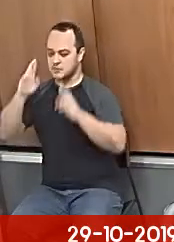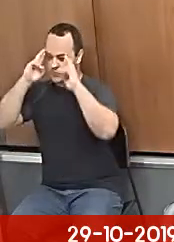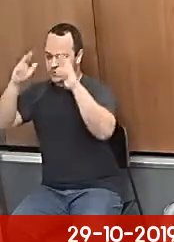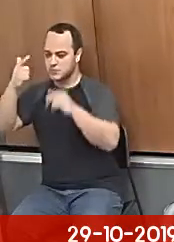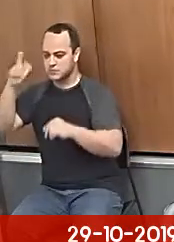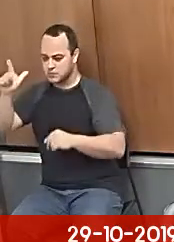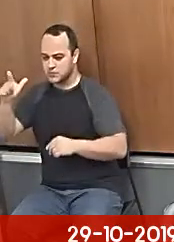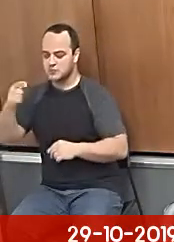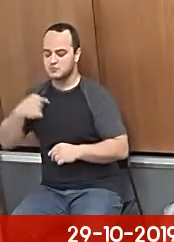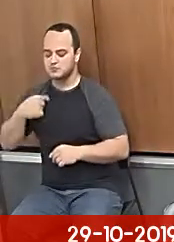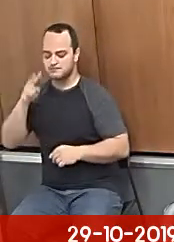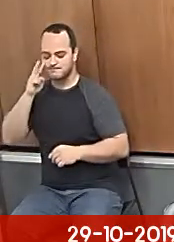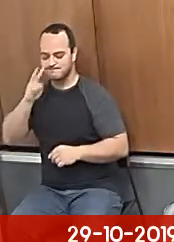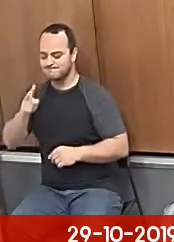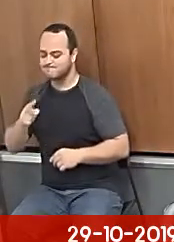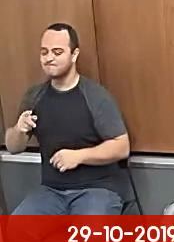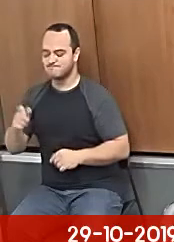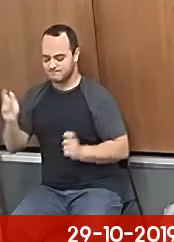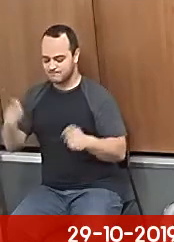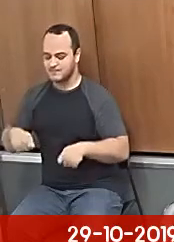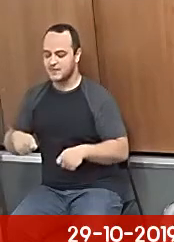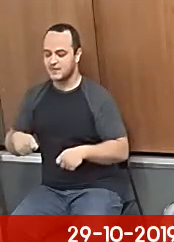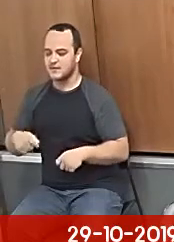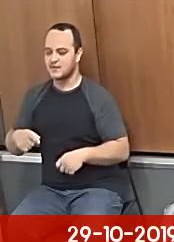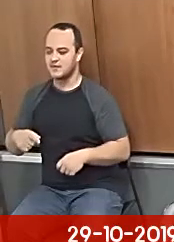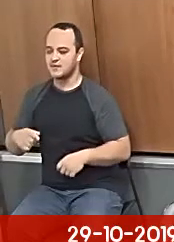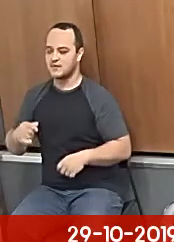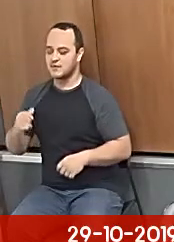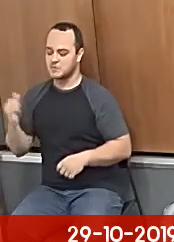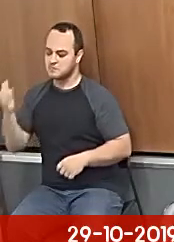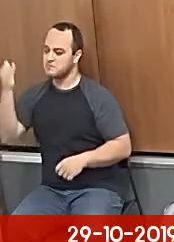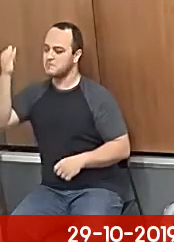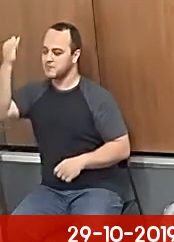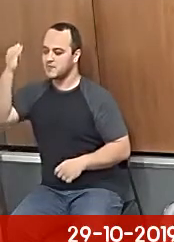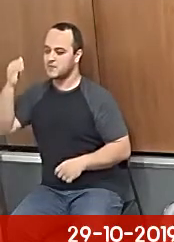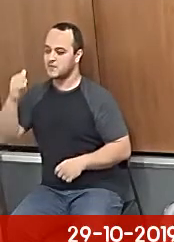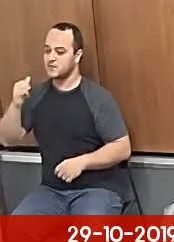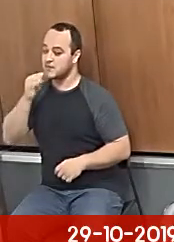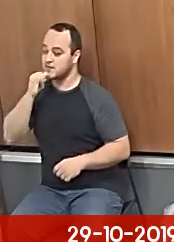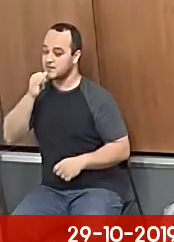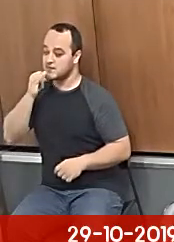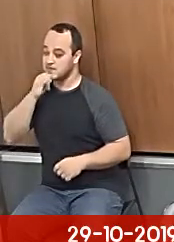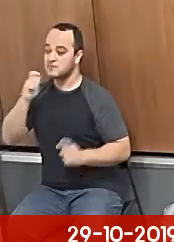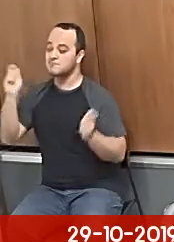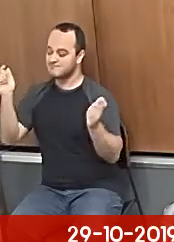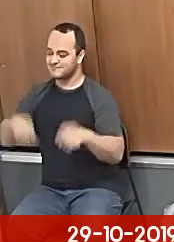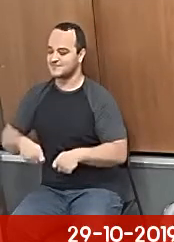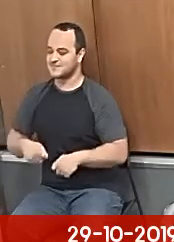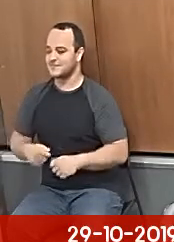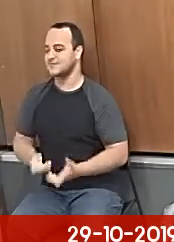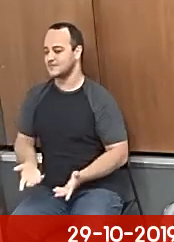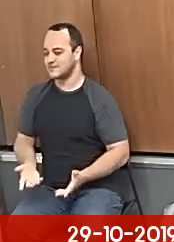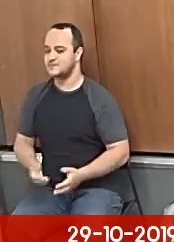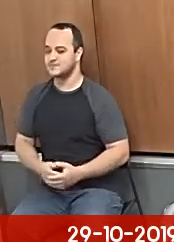para nós. Um ganho sem medir nada, porque é possível. Então, eu acho